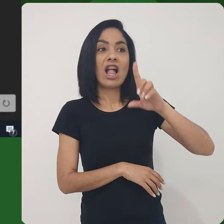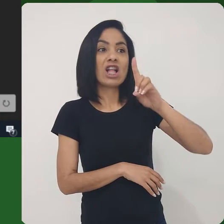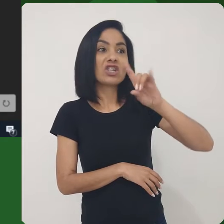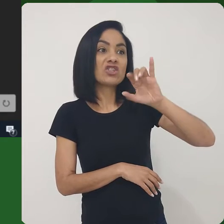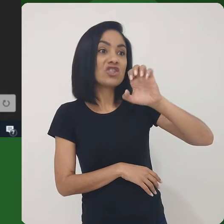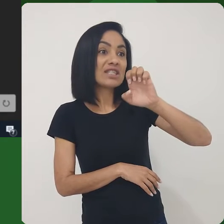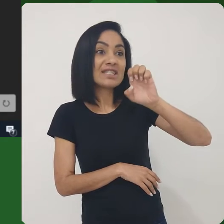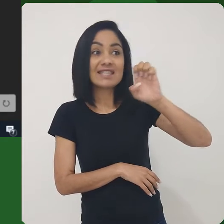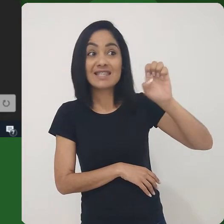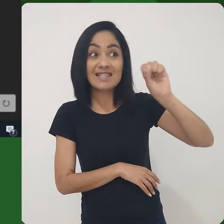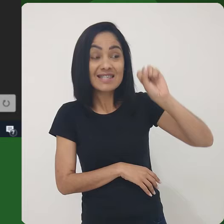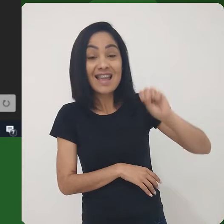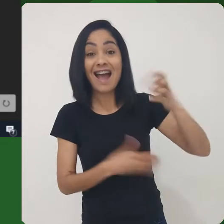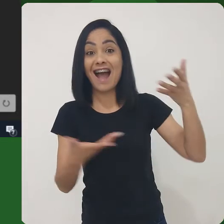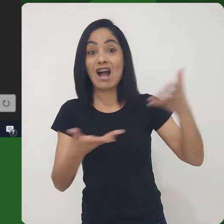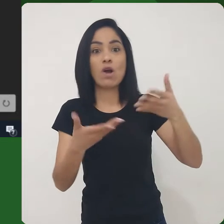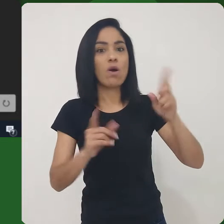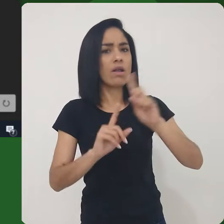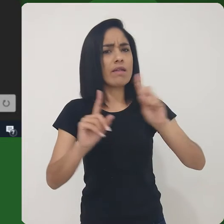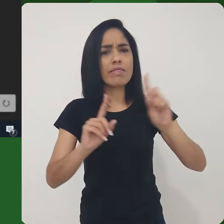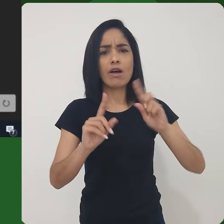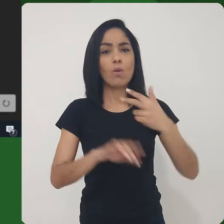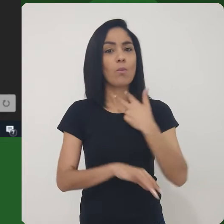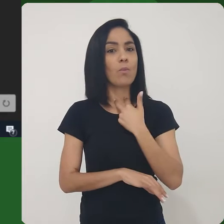disse, ele afirma,